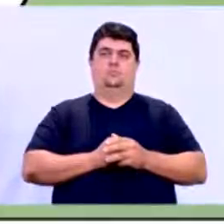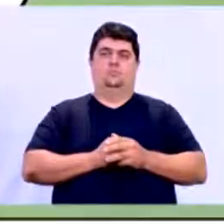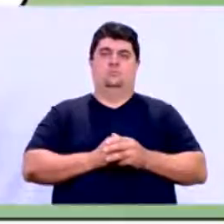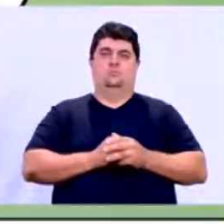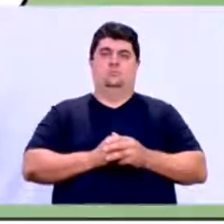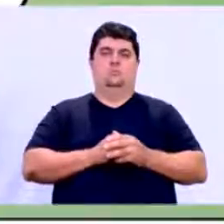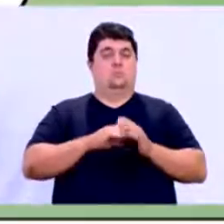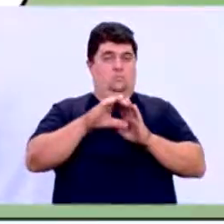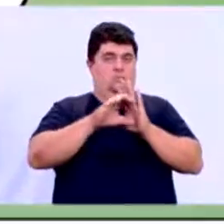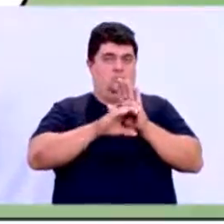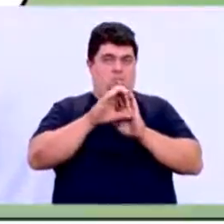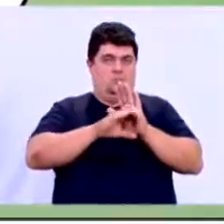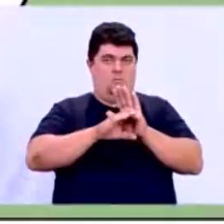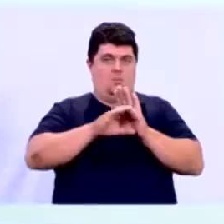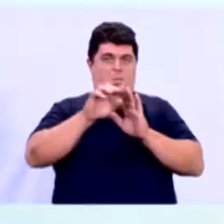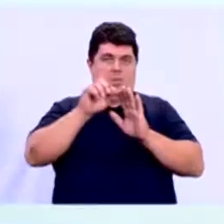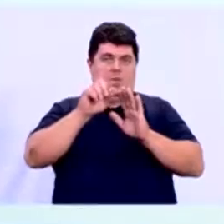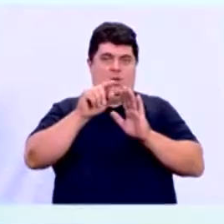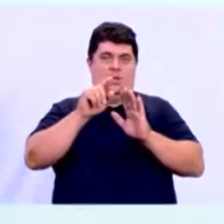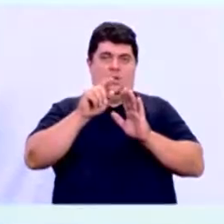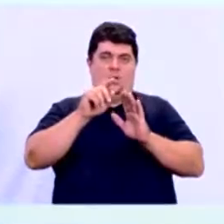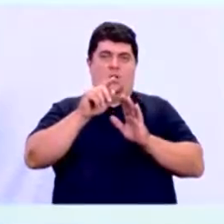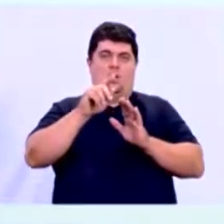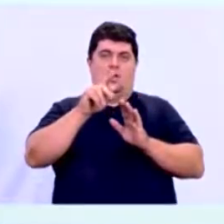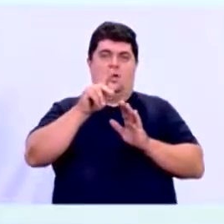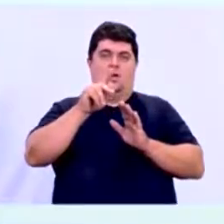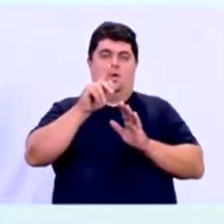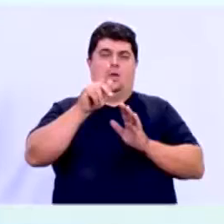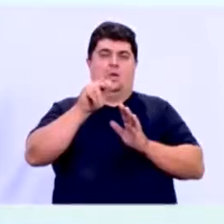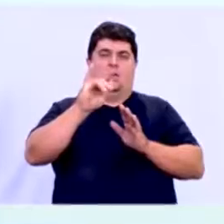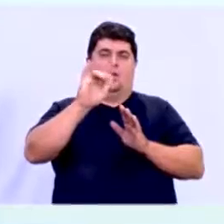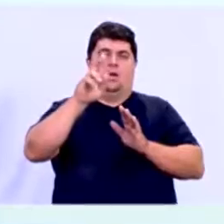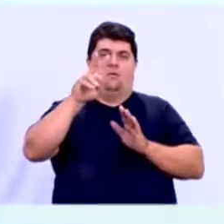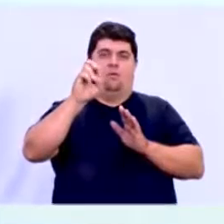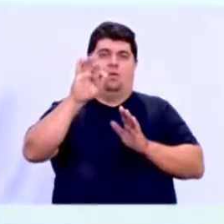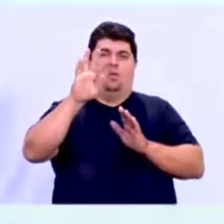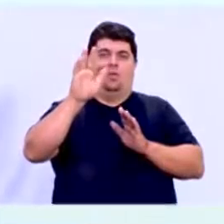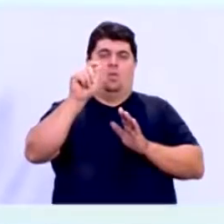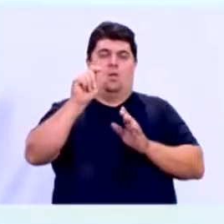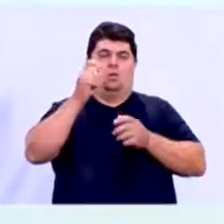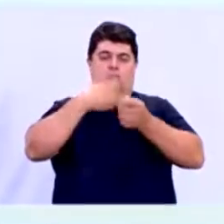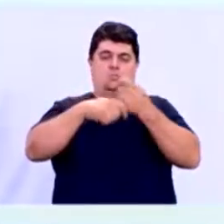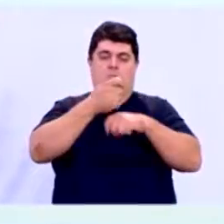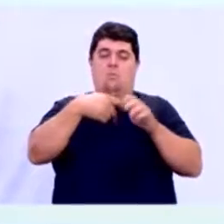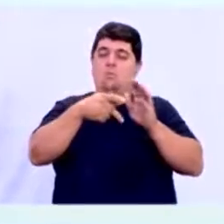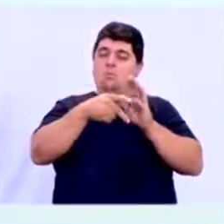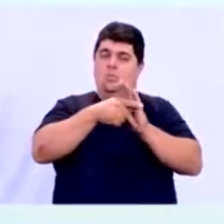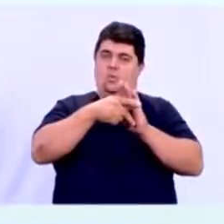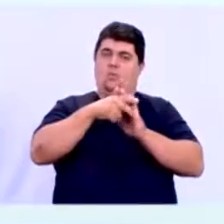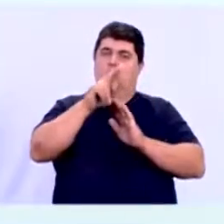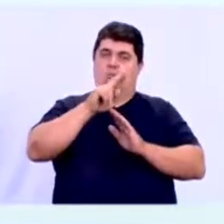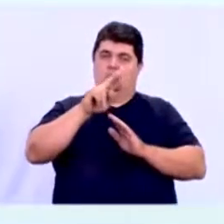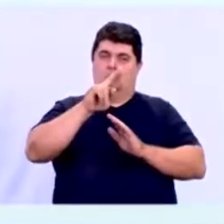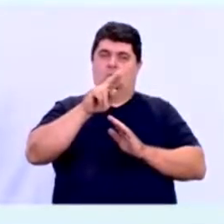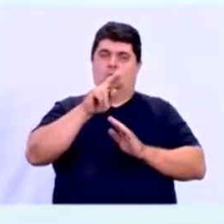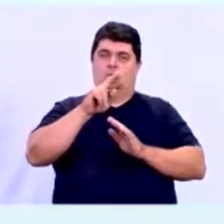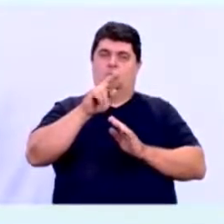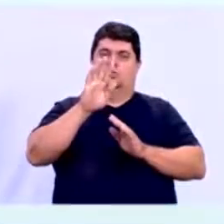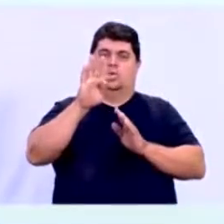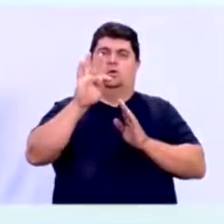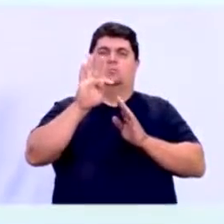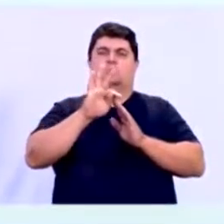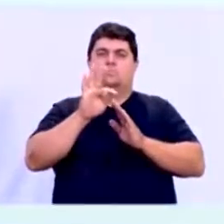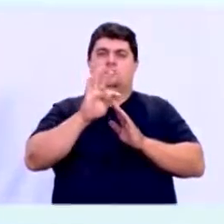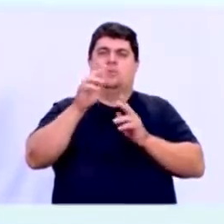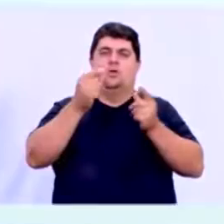esse conceito é o conceito de Chiavenato, é uma referência bastante utilizada na administração. Então, você já, como técnico em finanças, eu